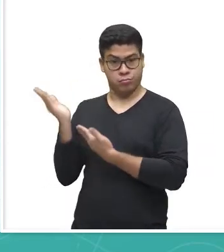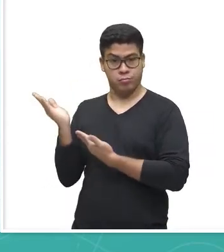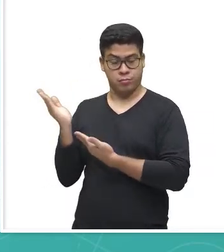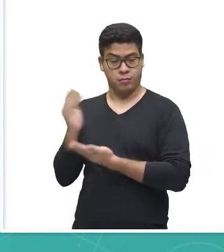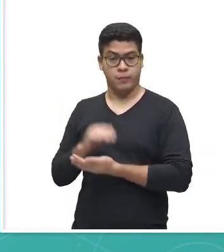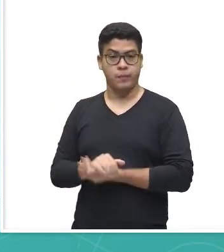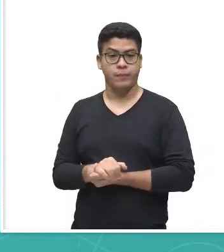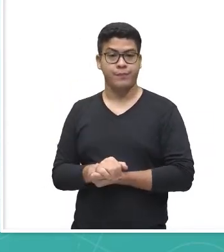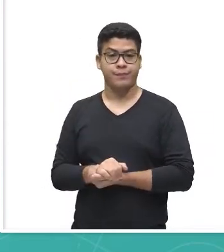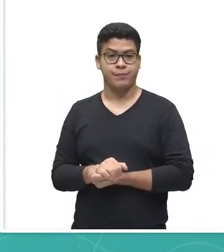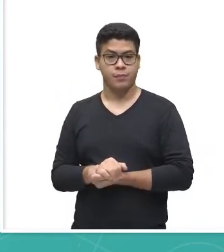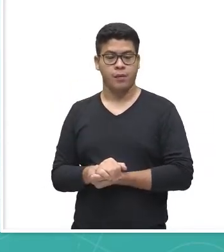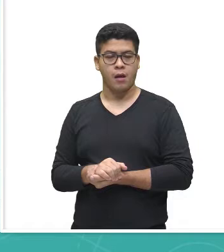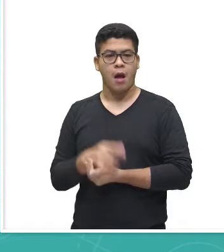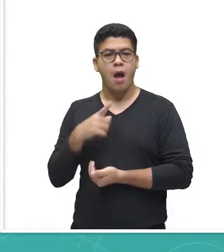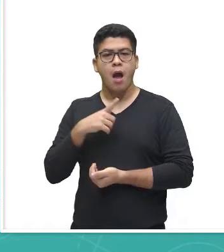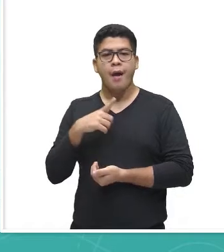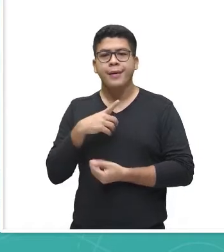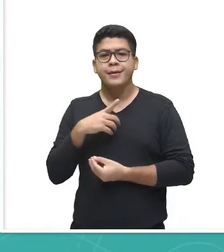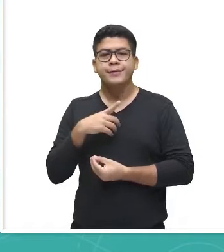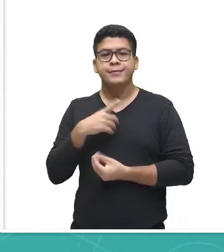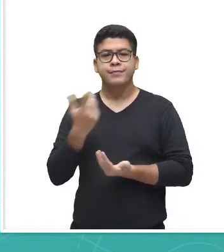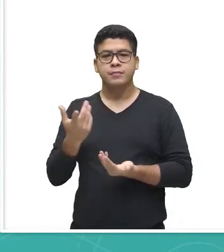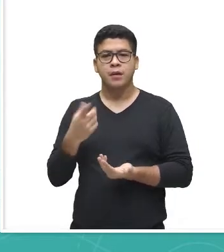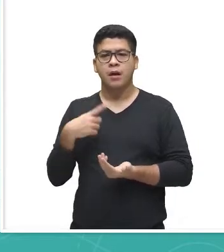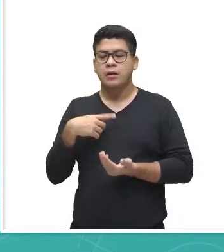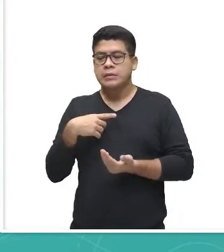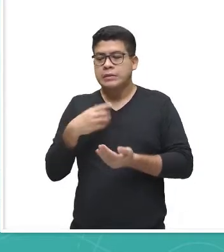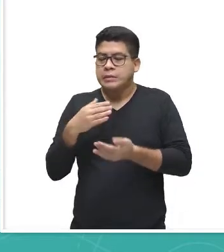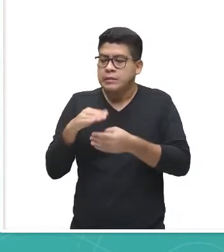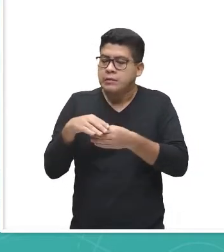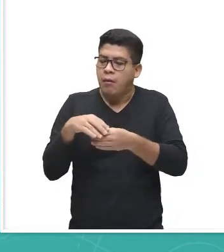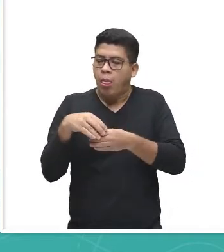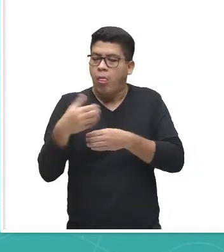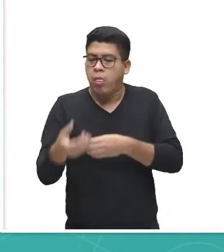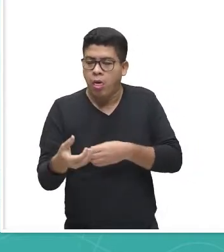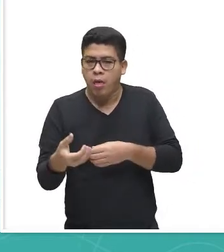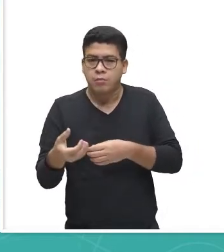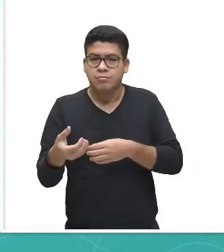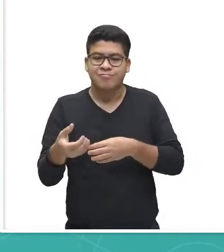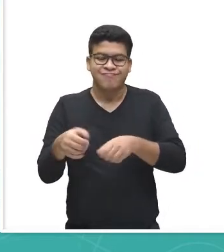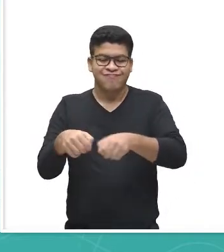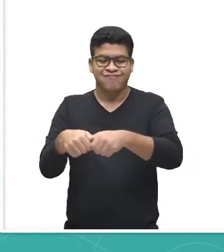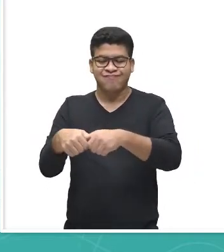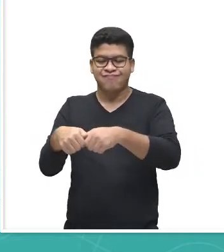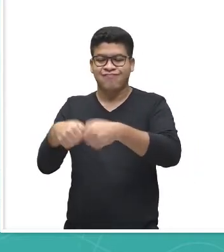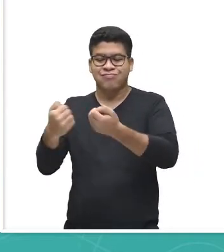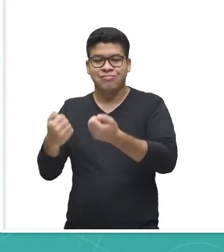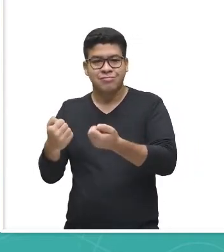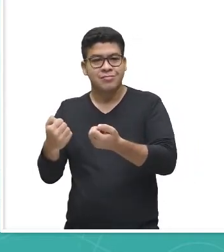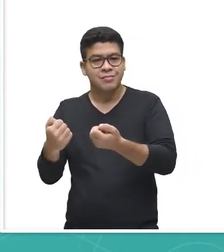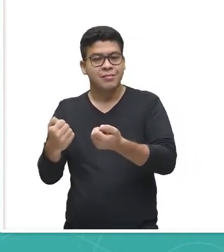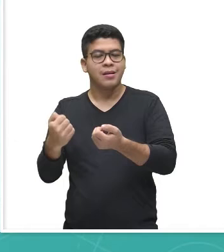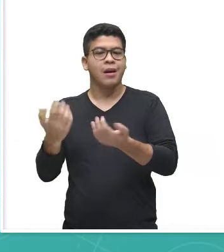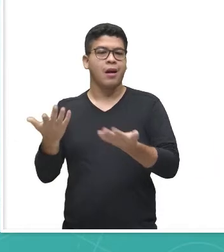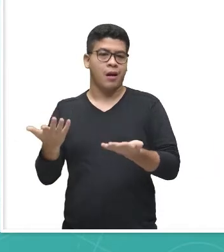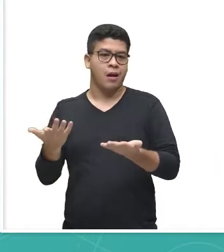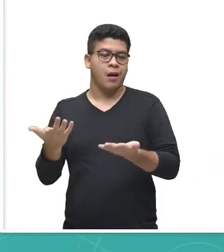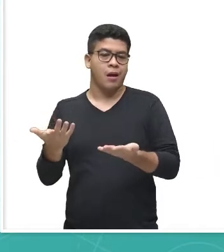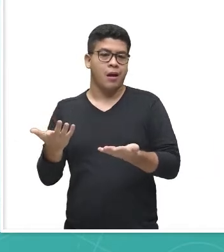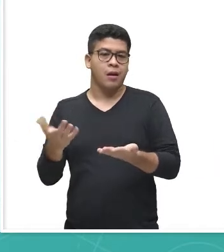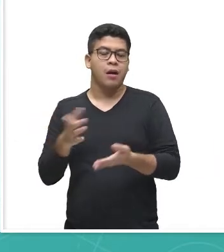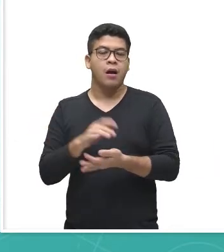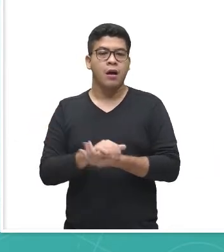vidro, e aí a pessoa, por descuido, ia colocar o copo ali na mesa, achou que estava bem agasalhado e o copo